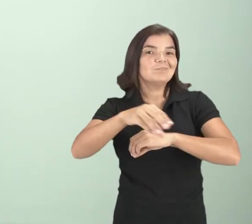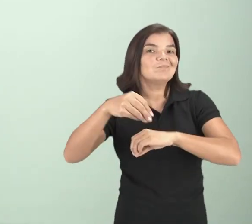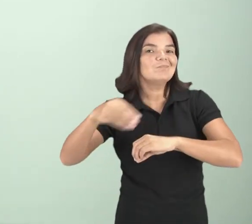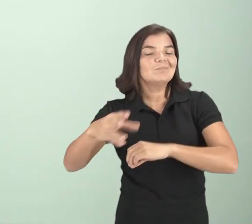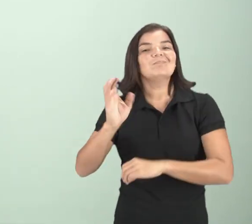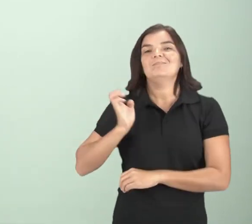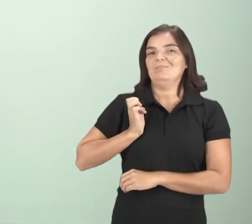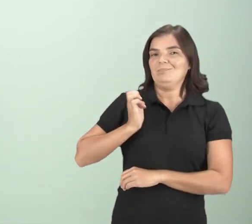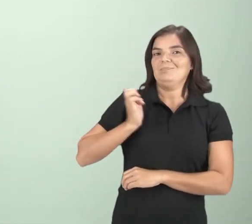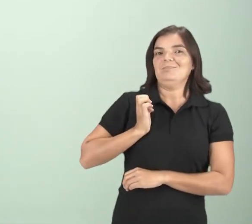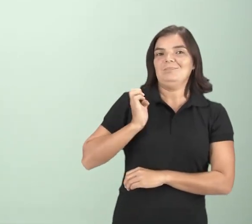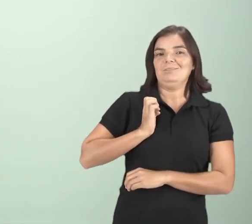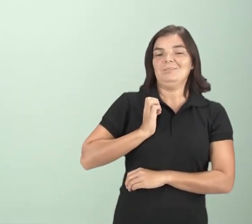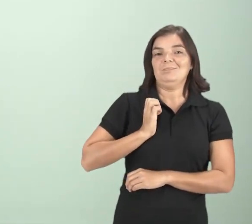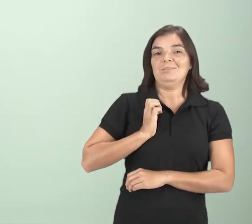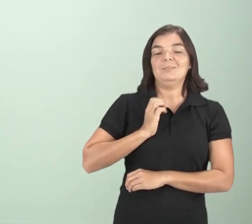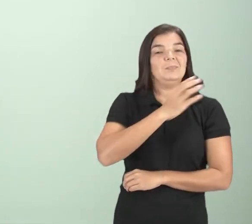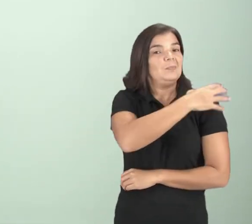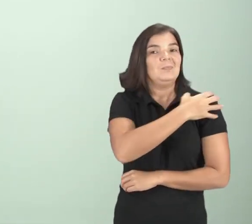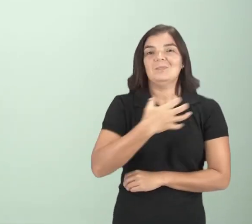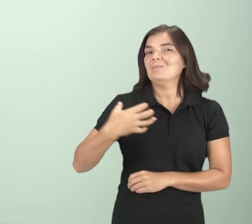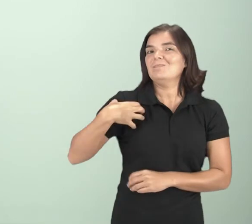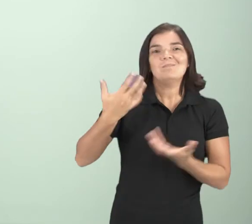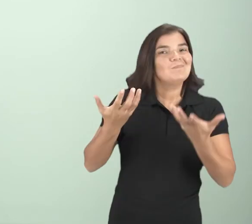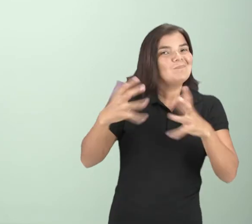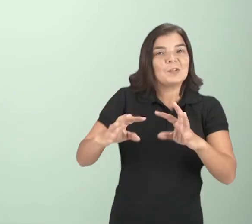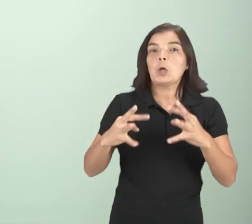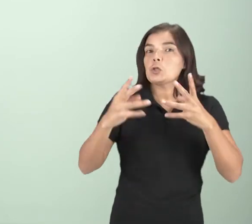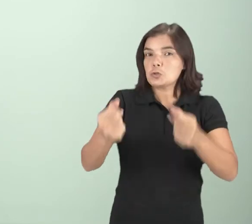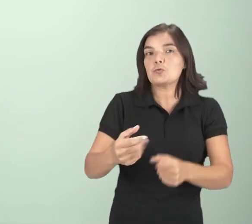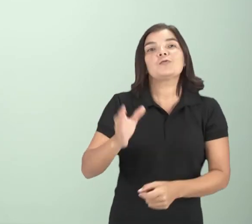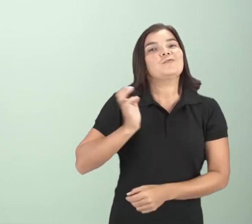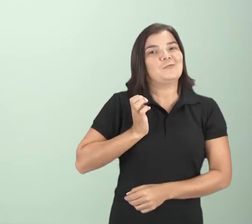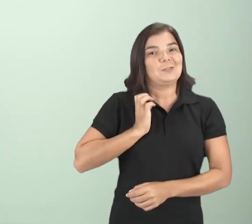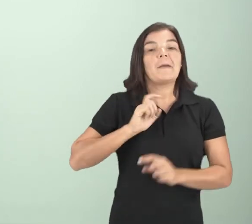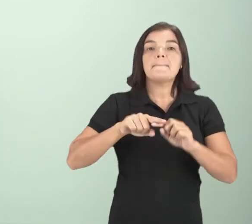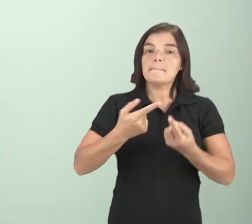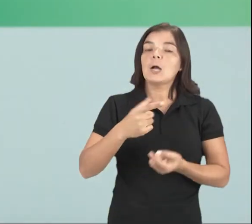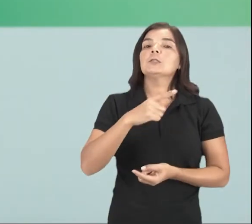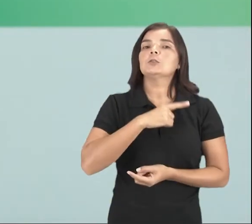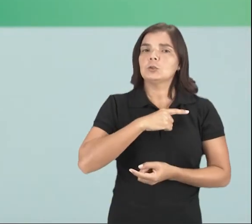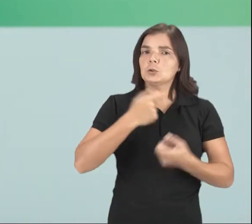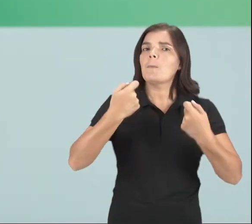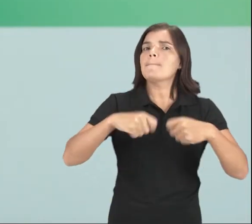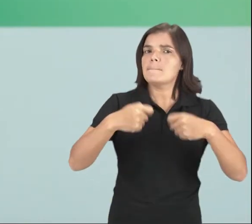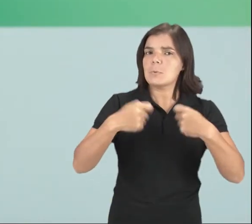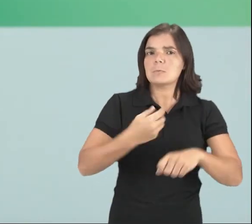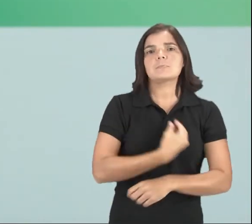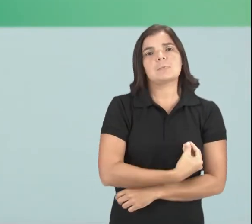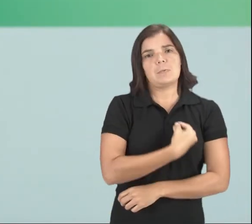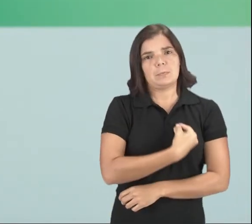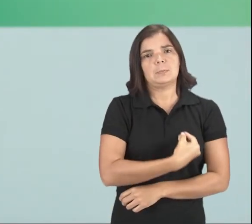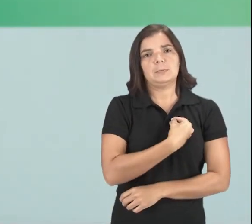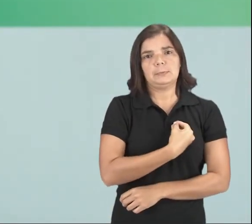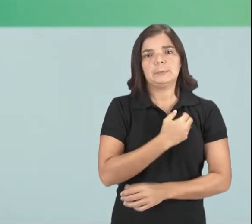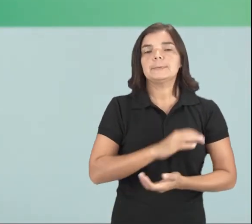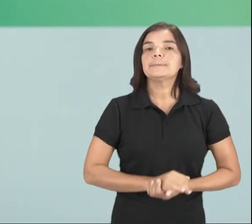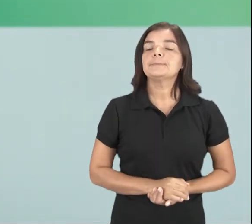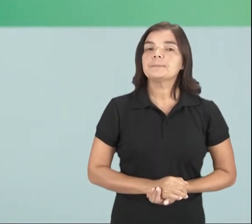das riquezas. Aristóteles não queria que todo mundo fosse rico, mas queria que todo mundo tivesse o necessário para viver.